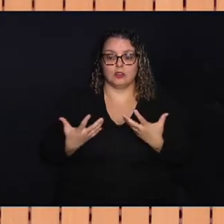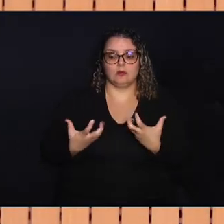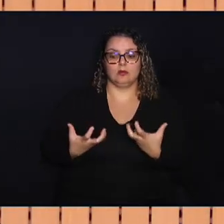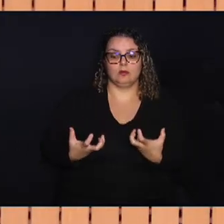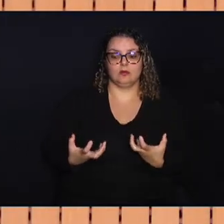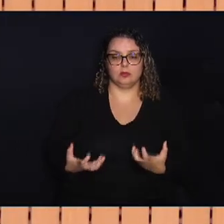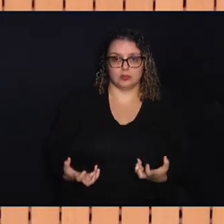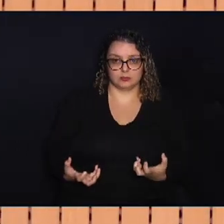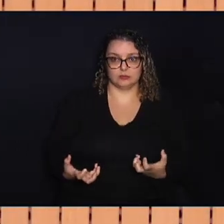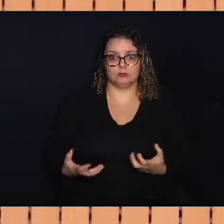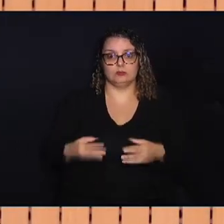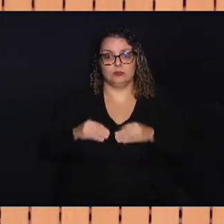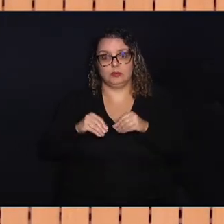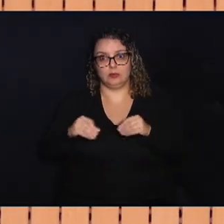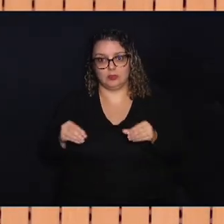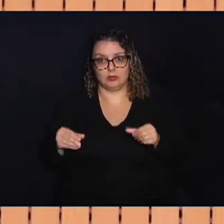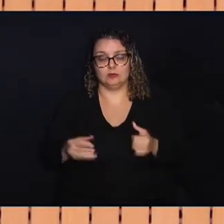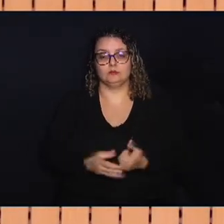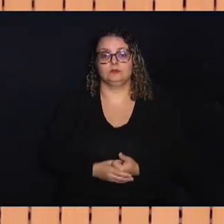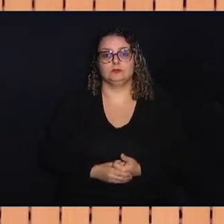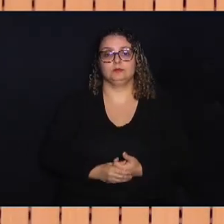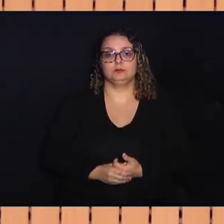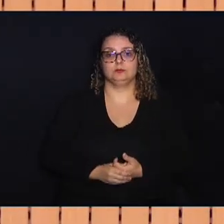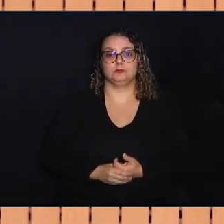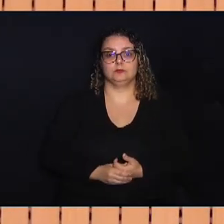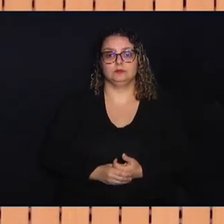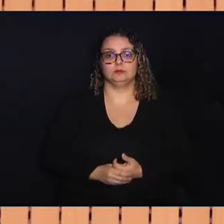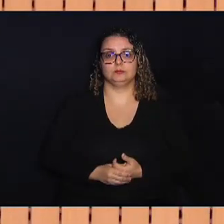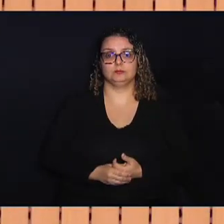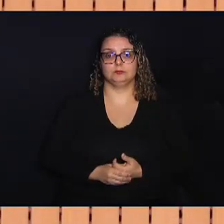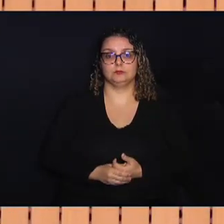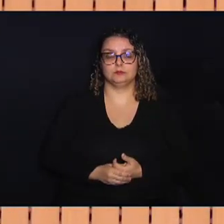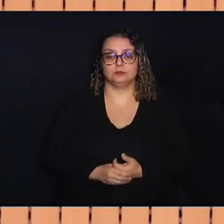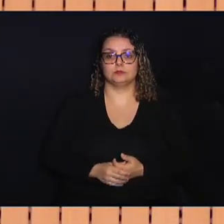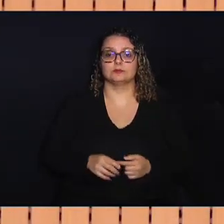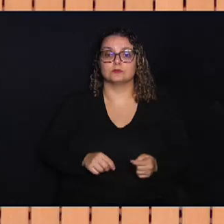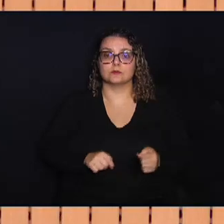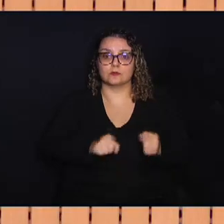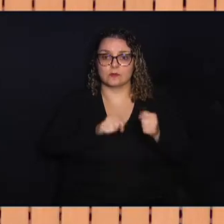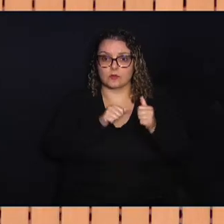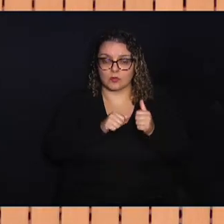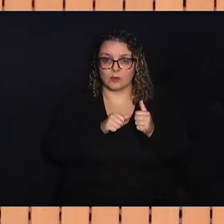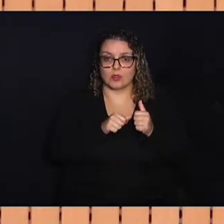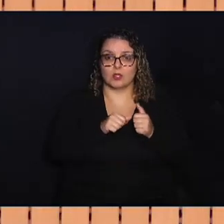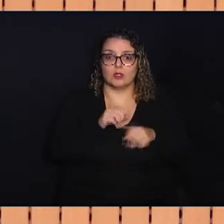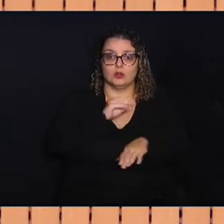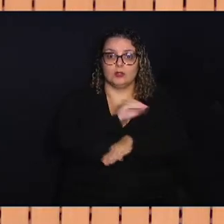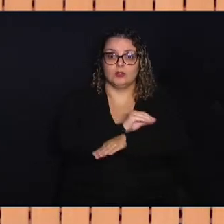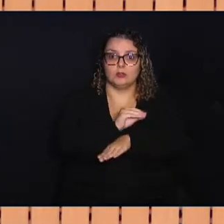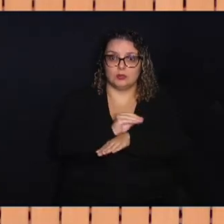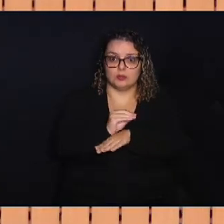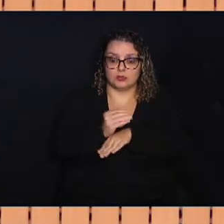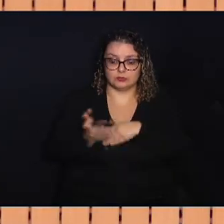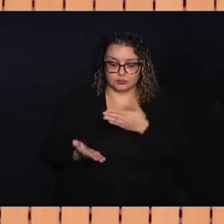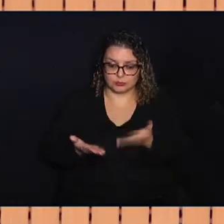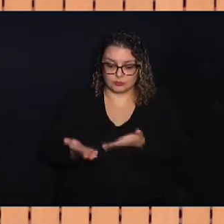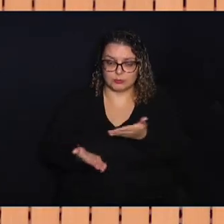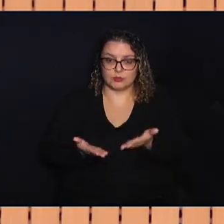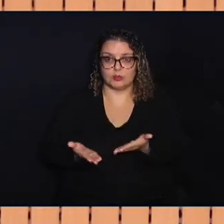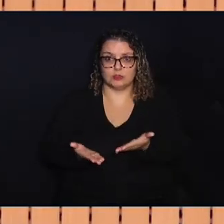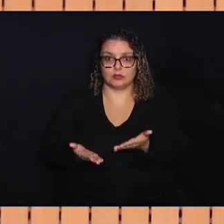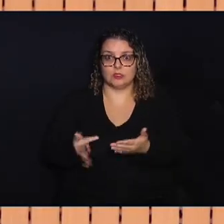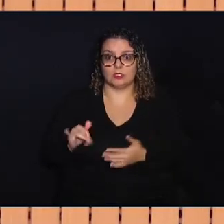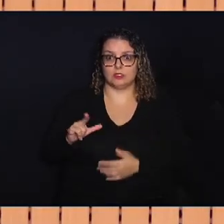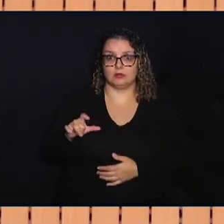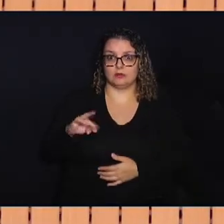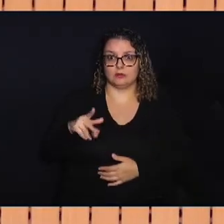absorvidas pelo solo, tanto beneficiando o cuidado e o tratamento, a